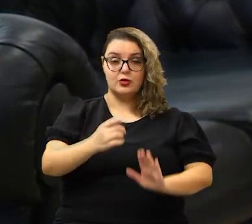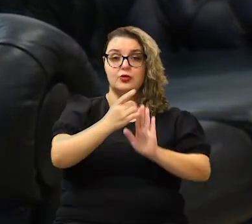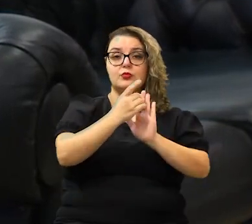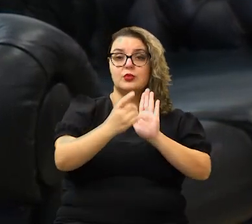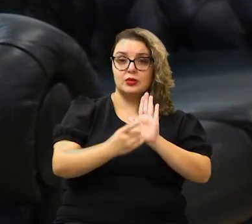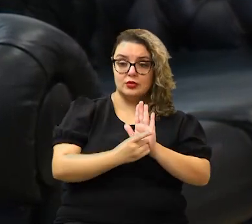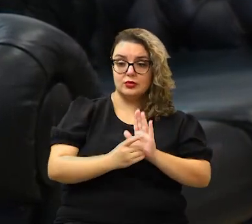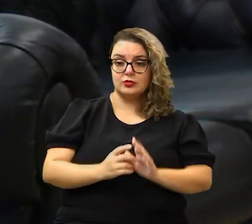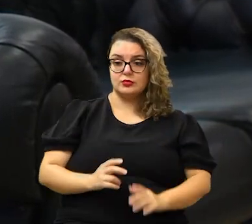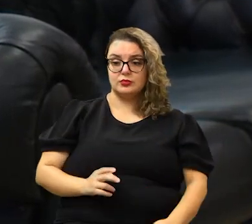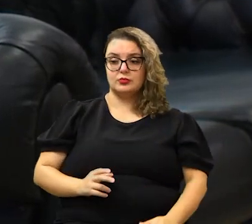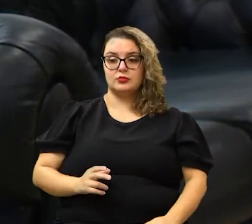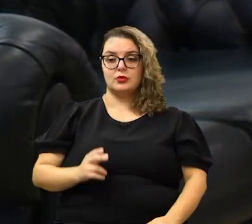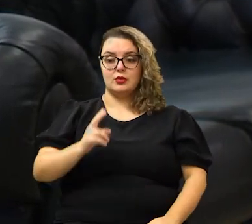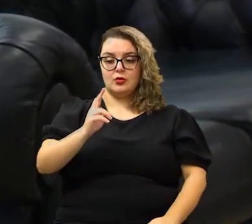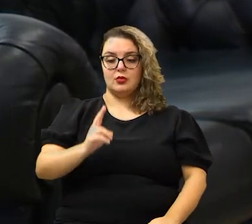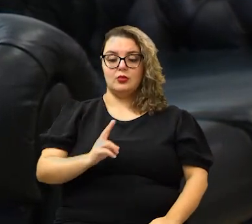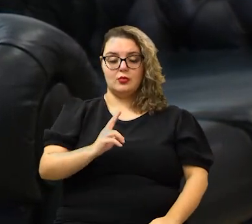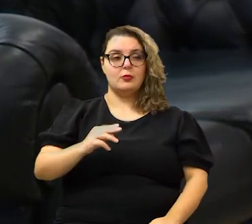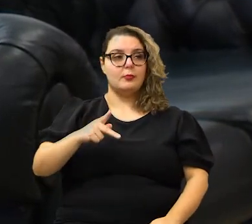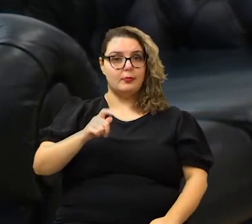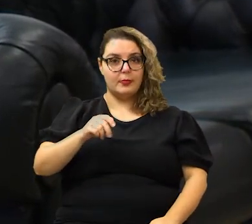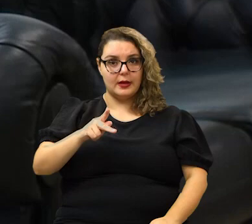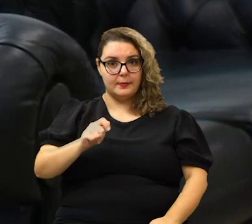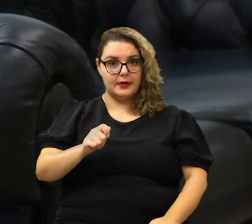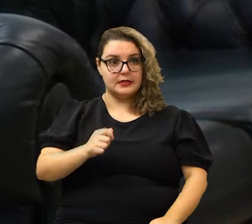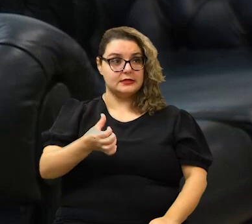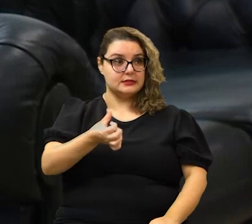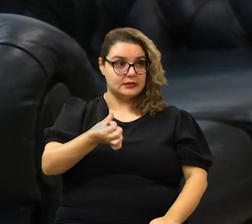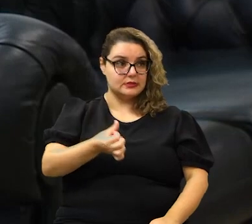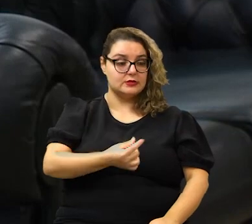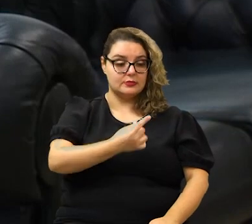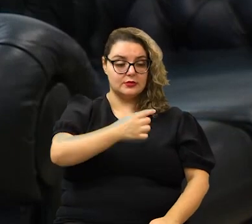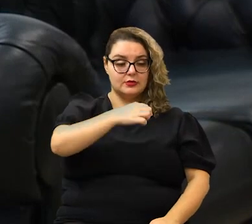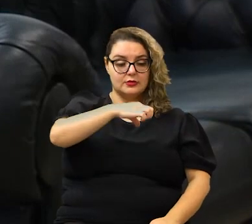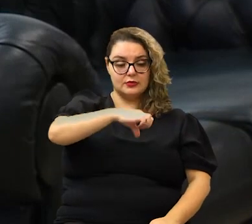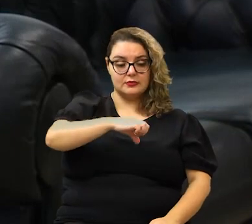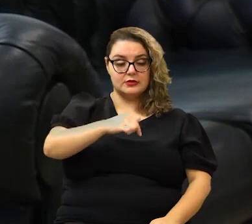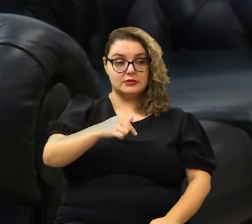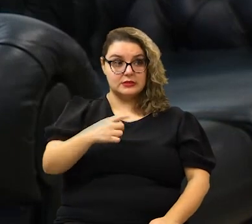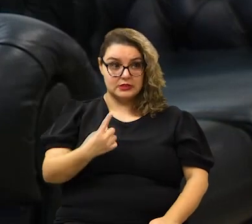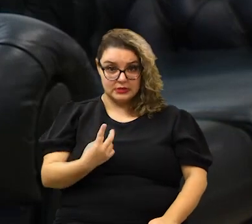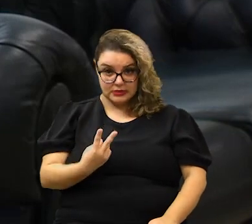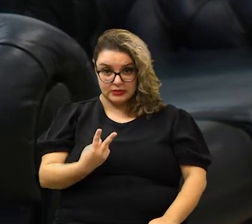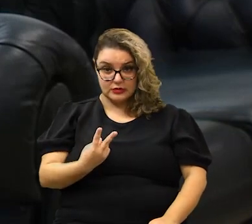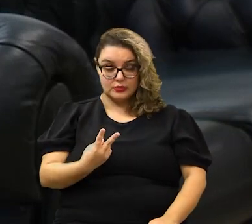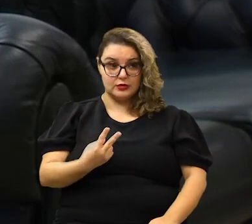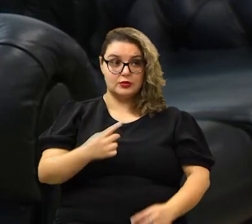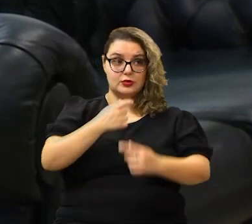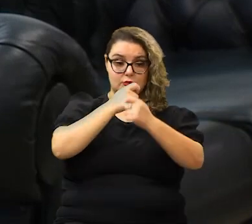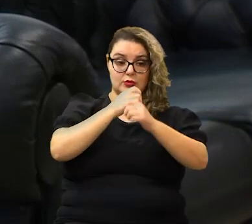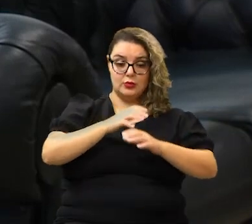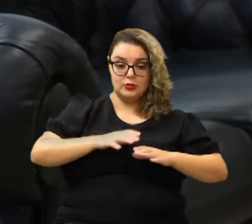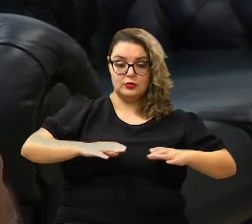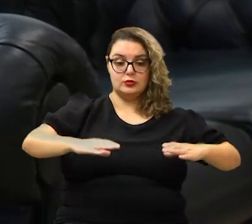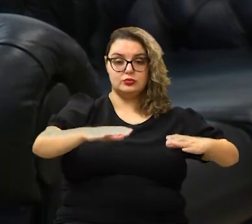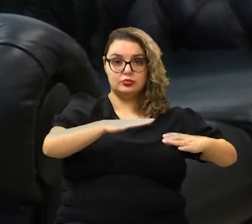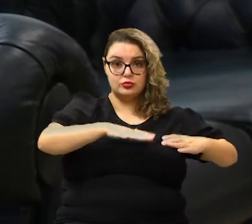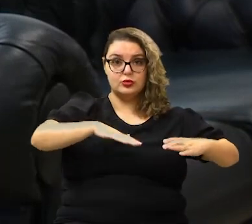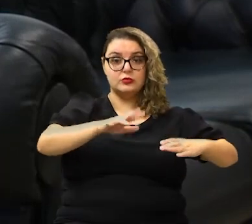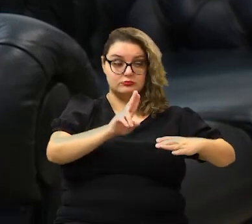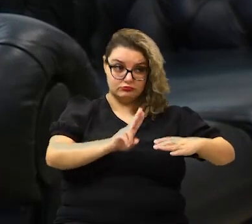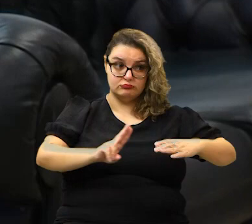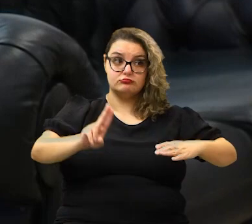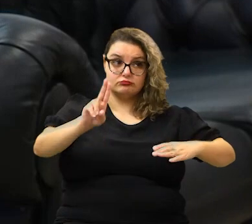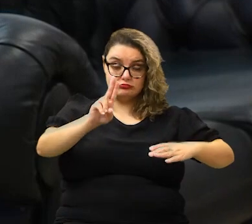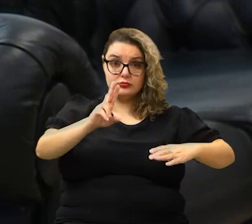por um decreto do Papa Paulo VI em 1972, colocando a PUC assim, num seleto grupo